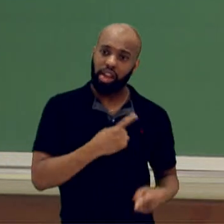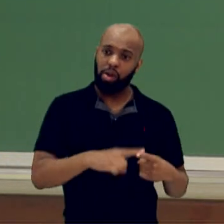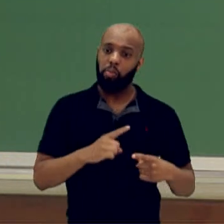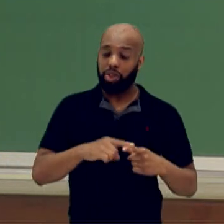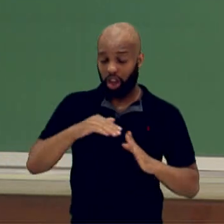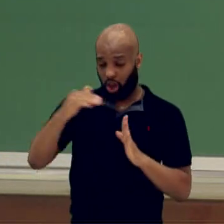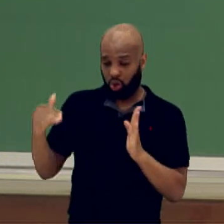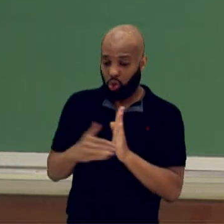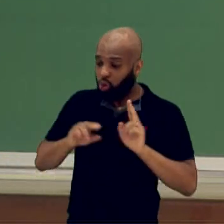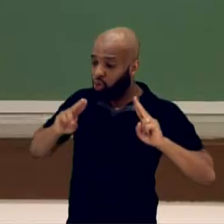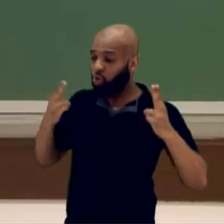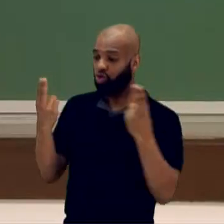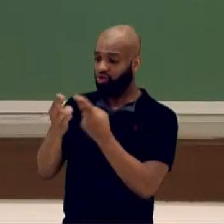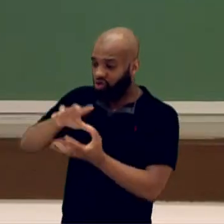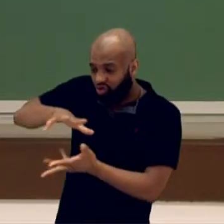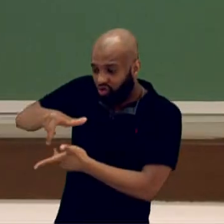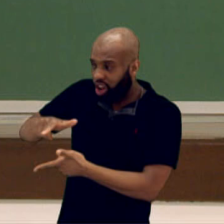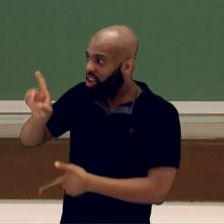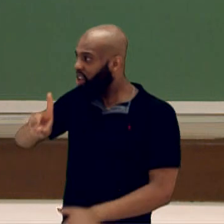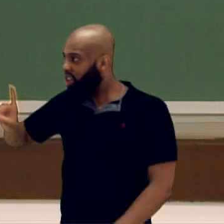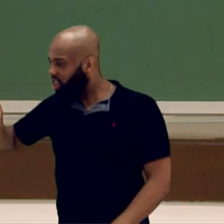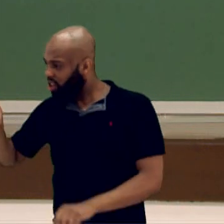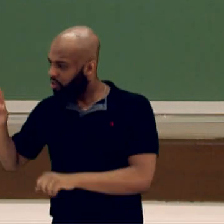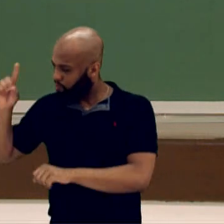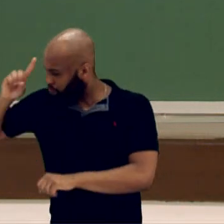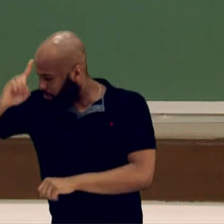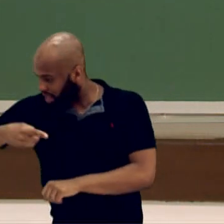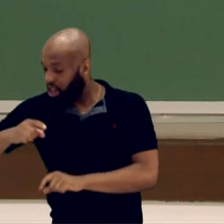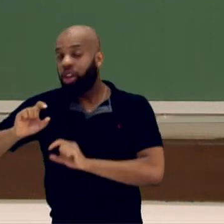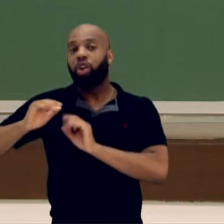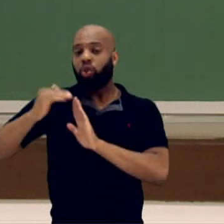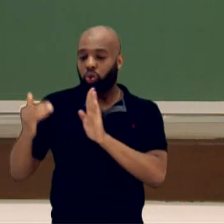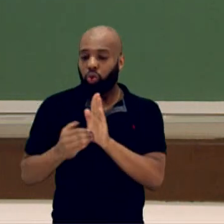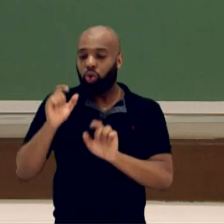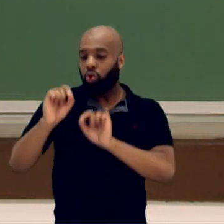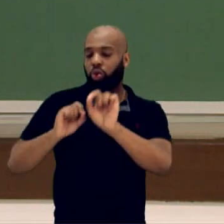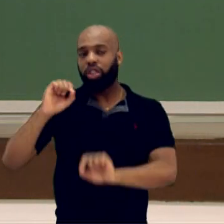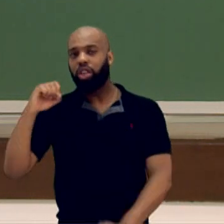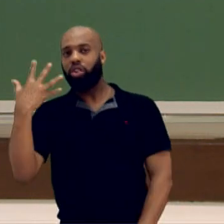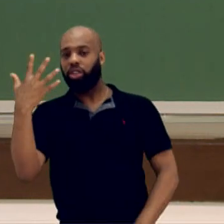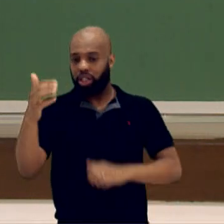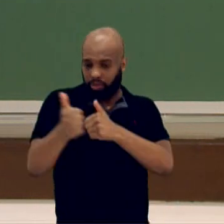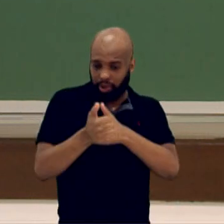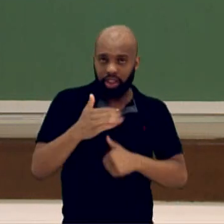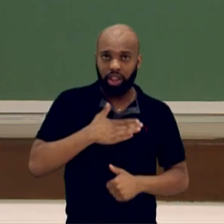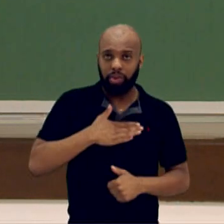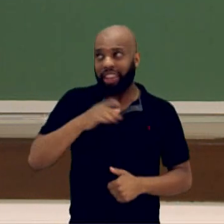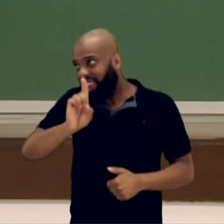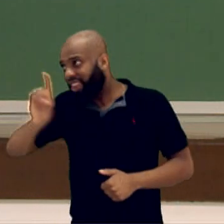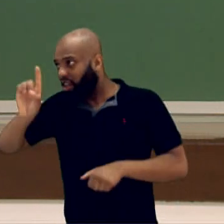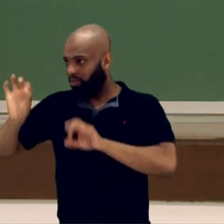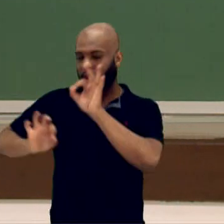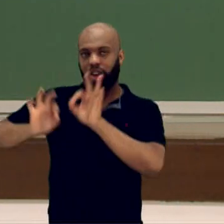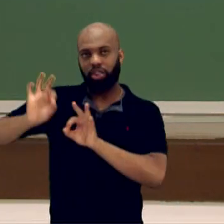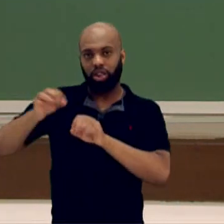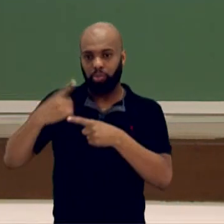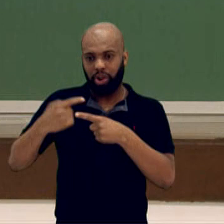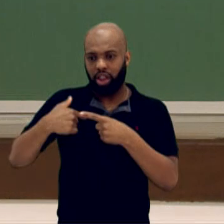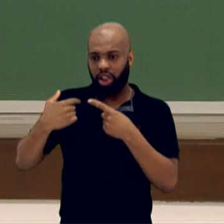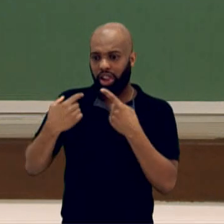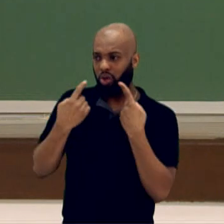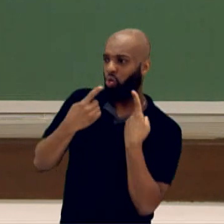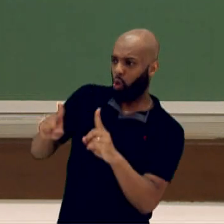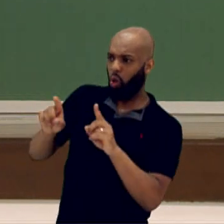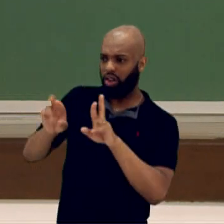uma inteligência, tudo que acontece ao meu redor foi planejado por essa divindade. Logo, em vez de eu querer me opor